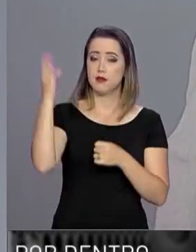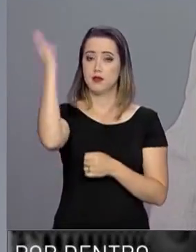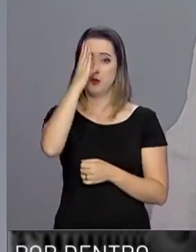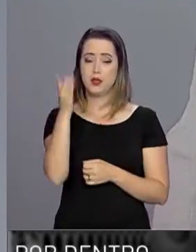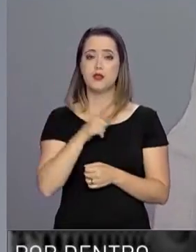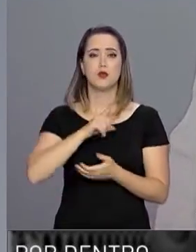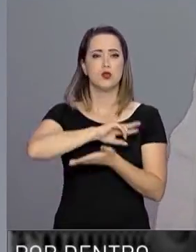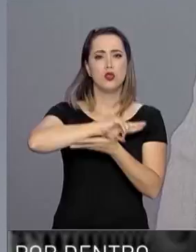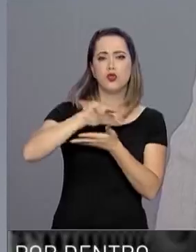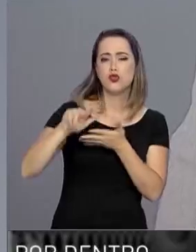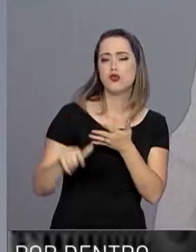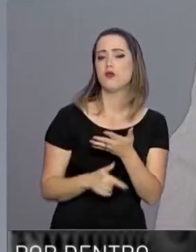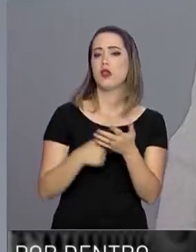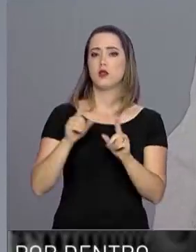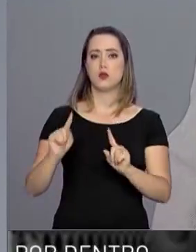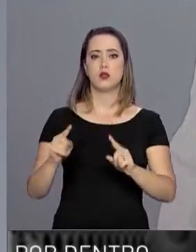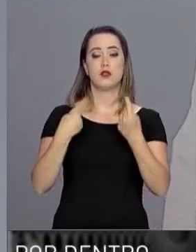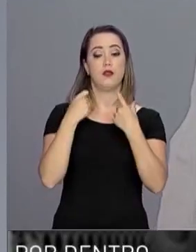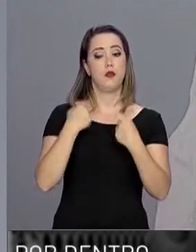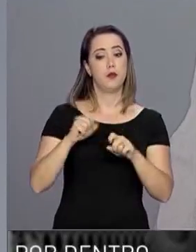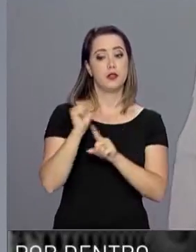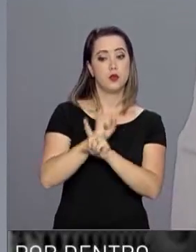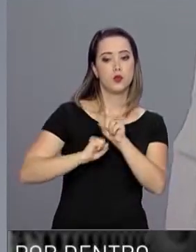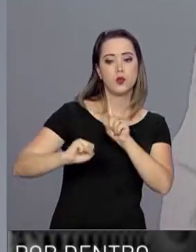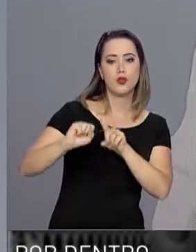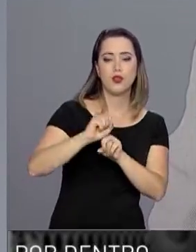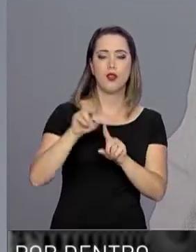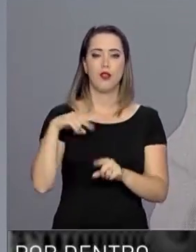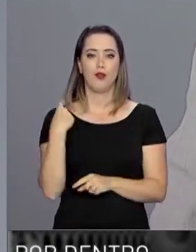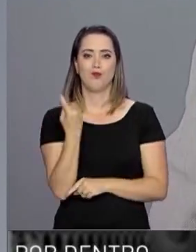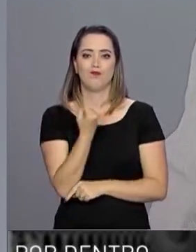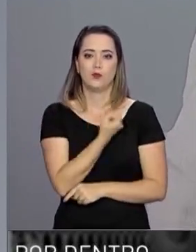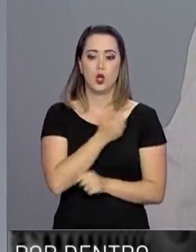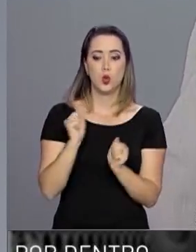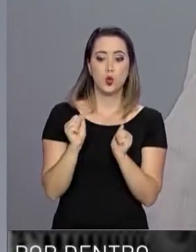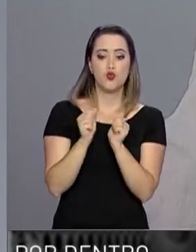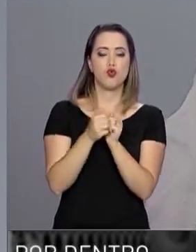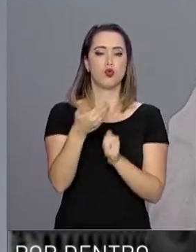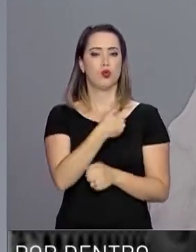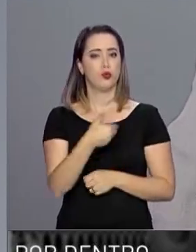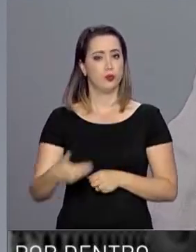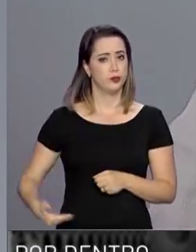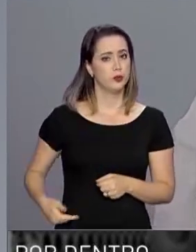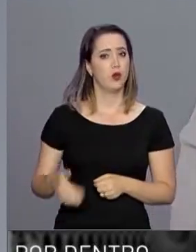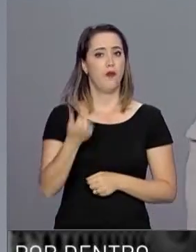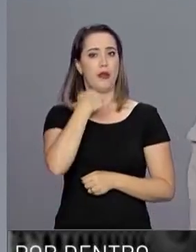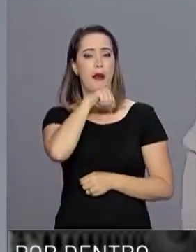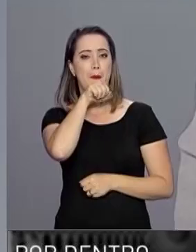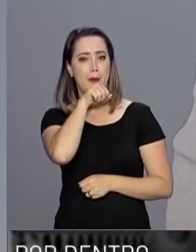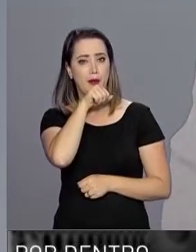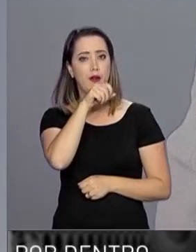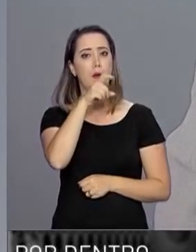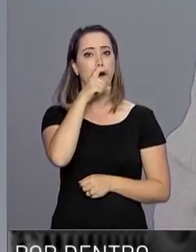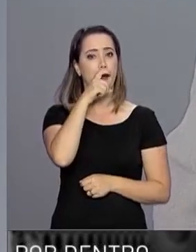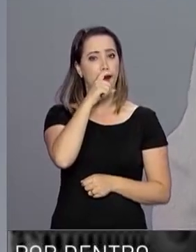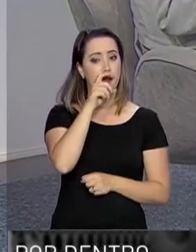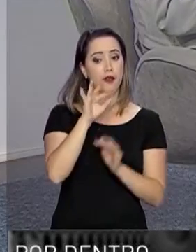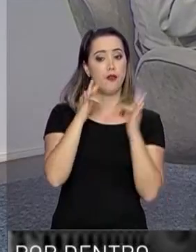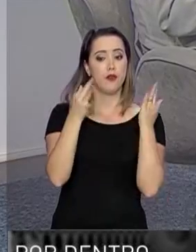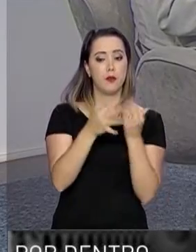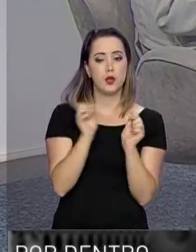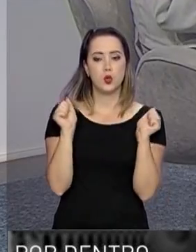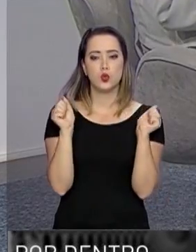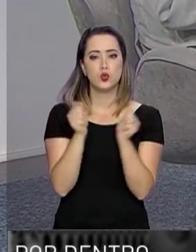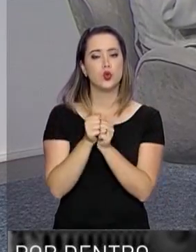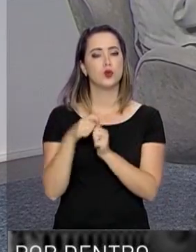ela precisa ter um olhar da sociedade, de todos nós, enquanto governo, da mãe, do pai, da família, de